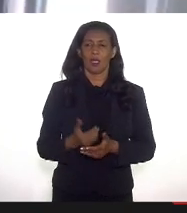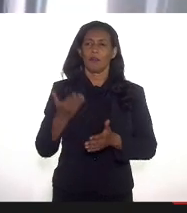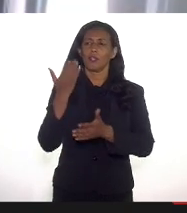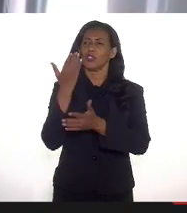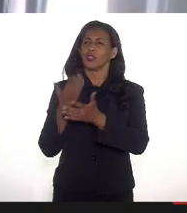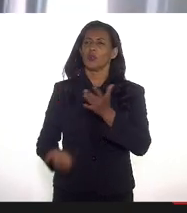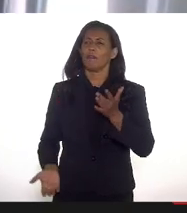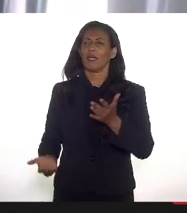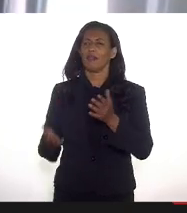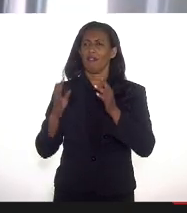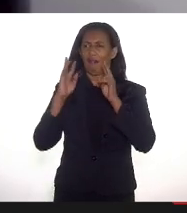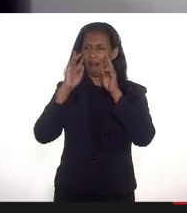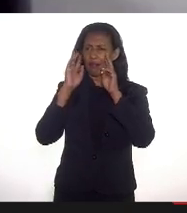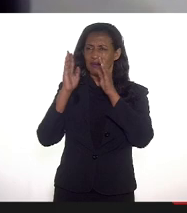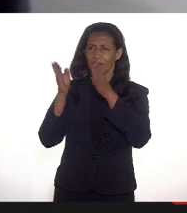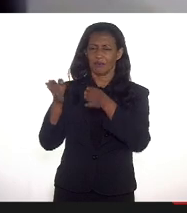vista.